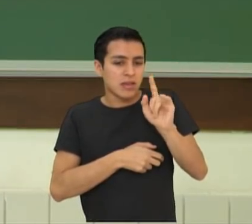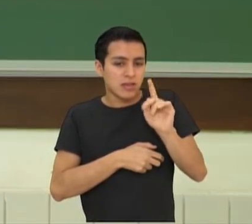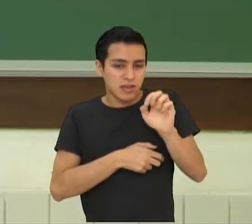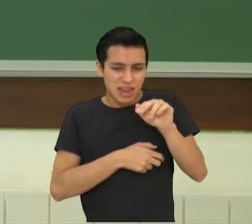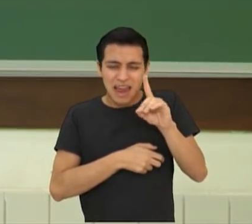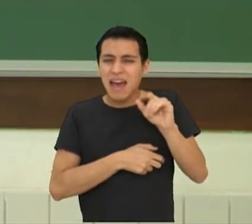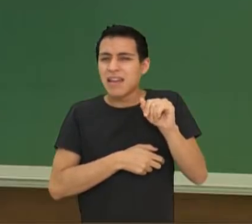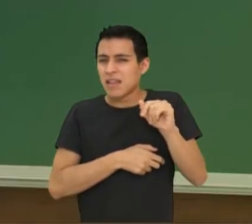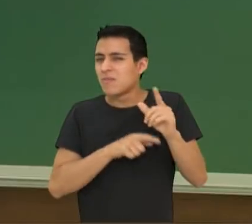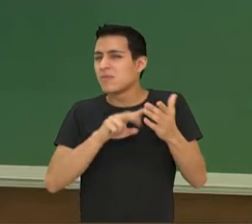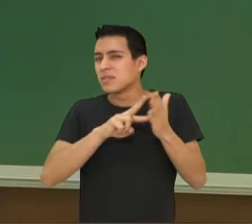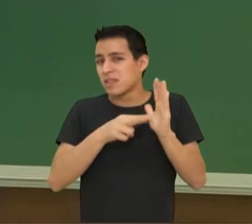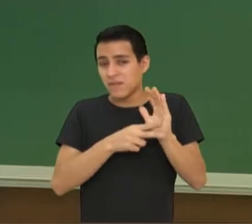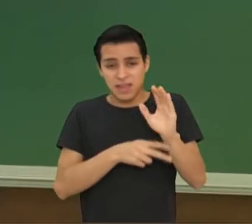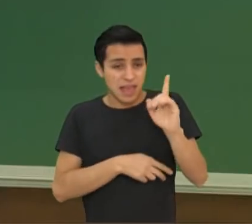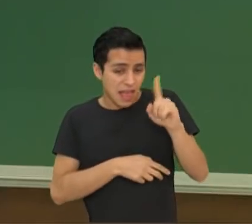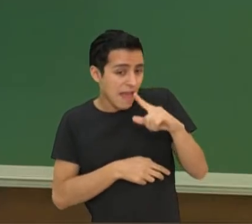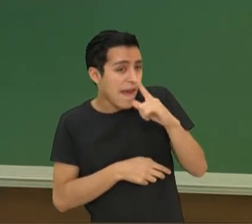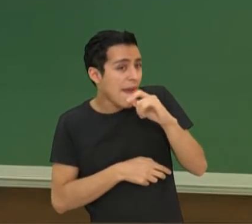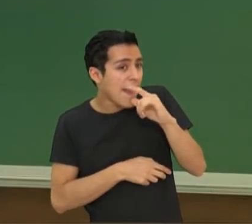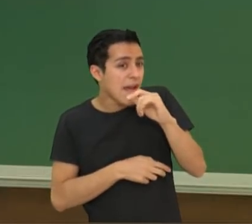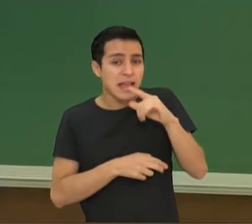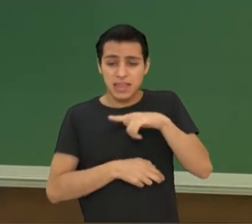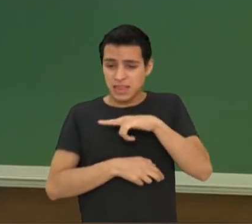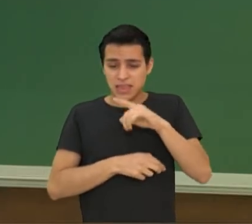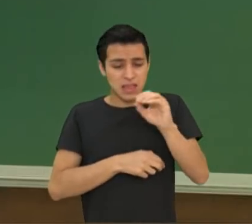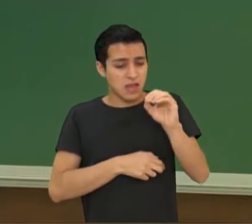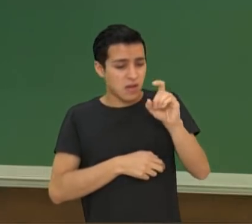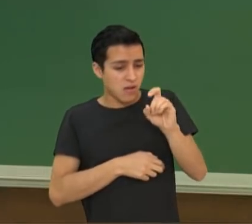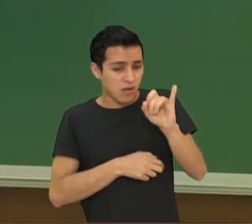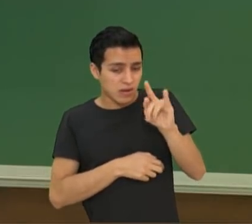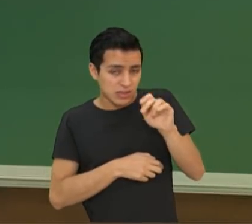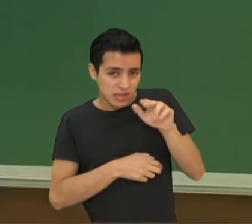água oxigenada? É uma água que tem um oxigênio a mais,